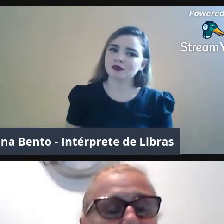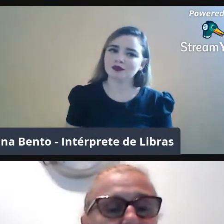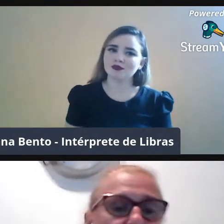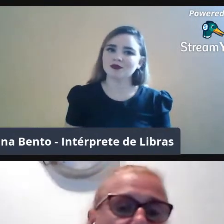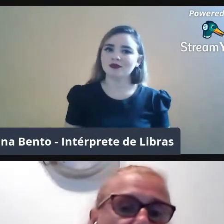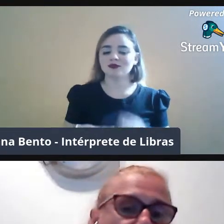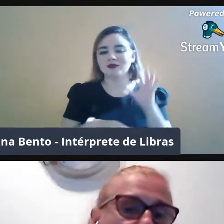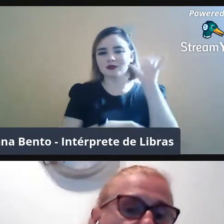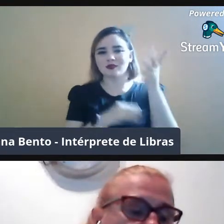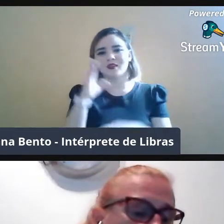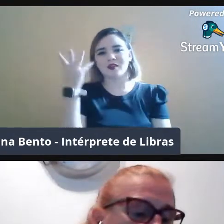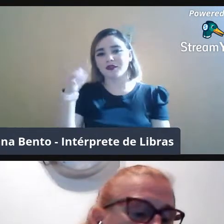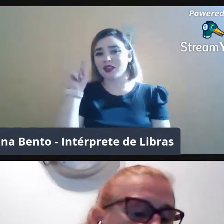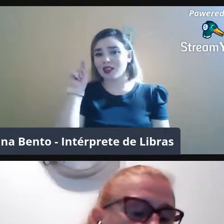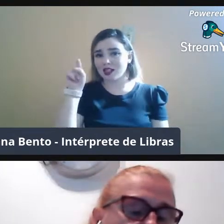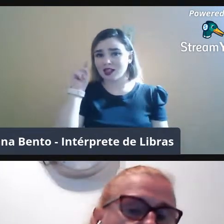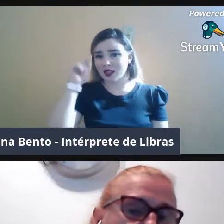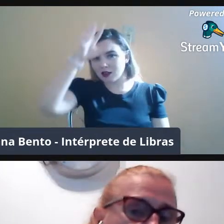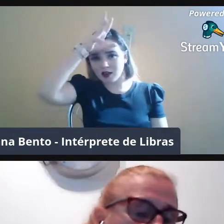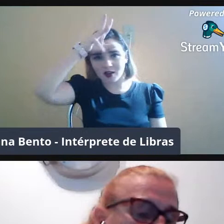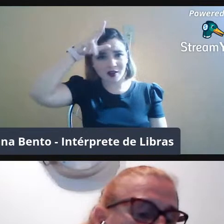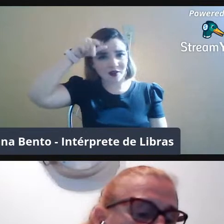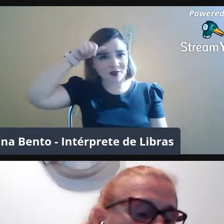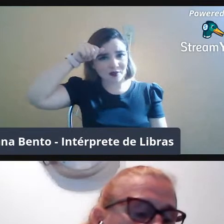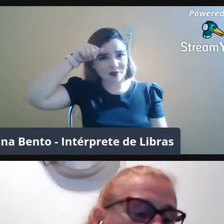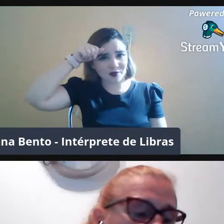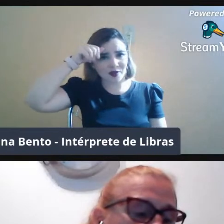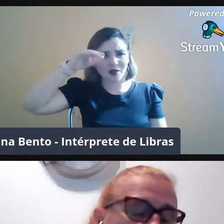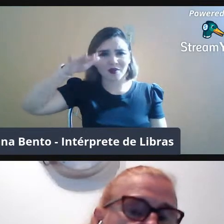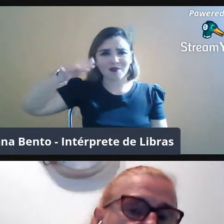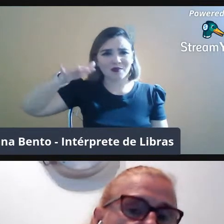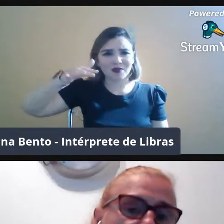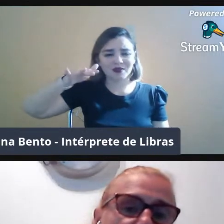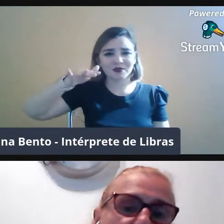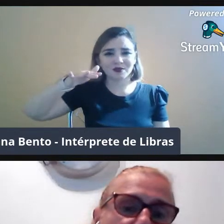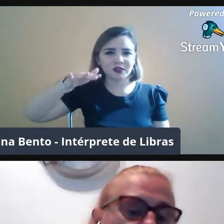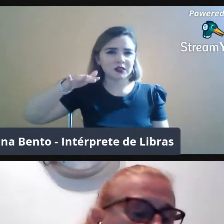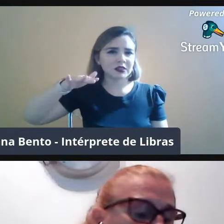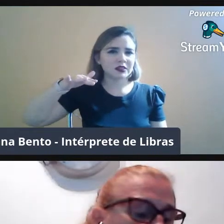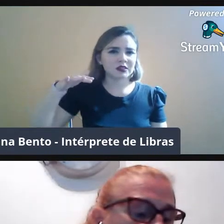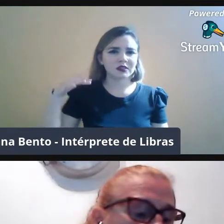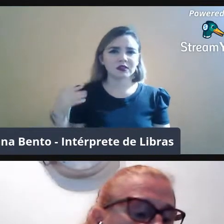das árvores amazônicas são mais ou menos